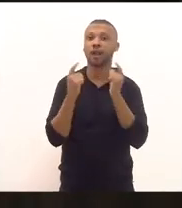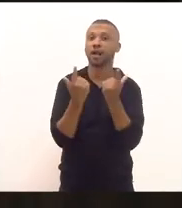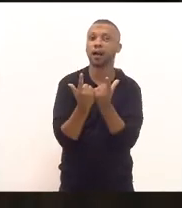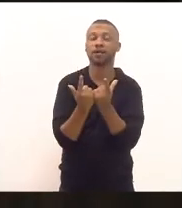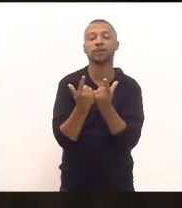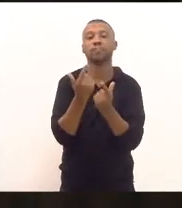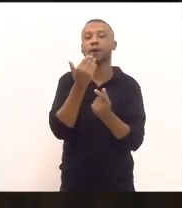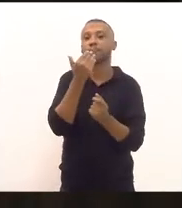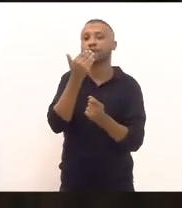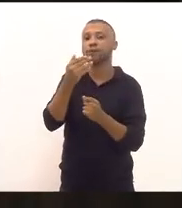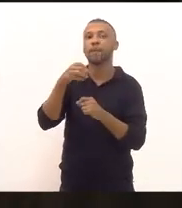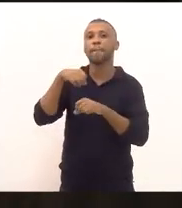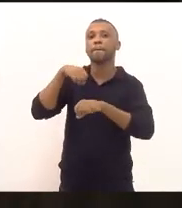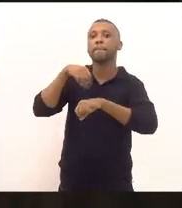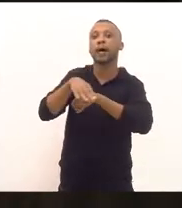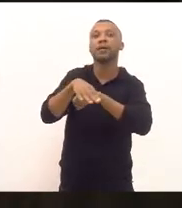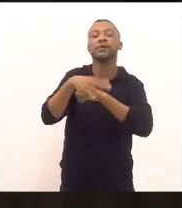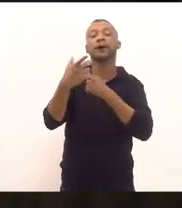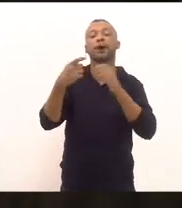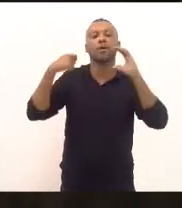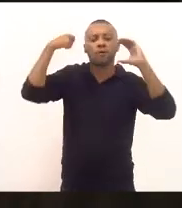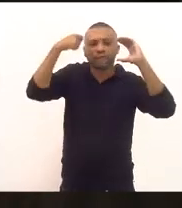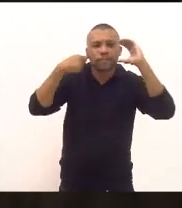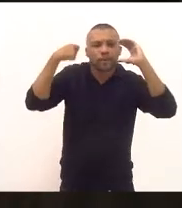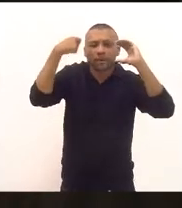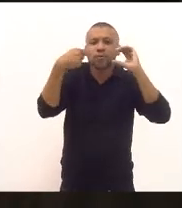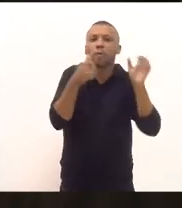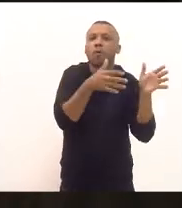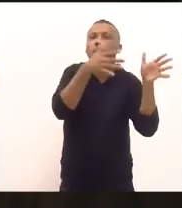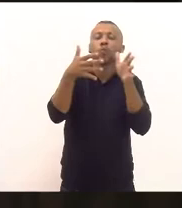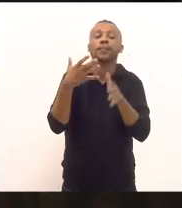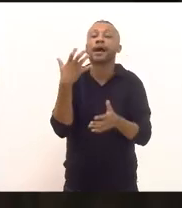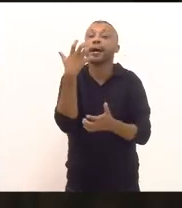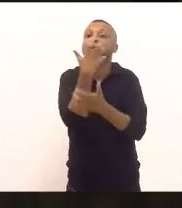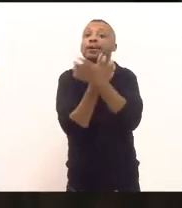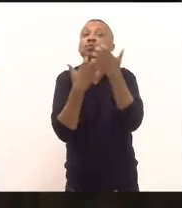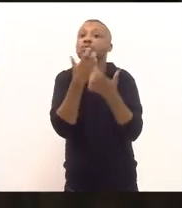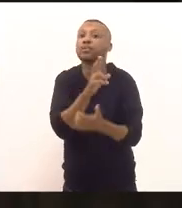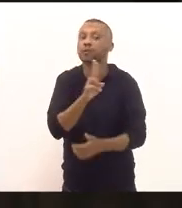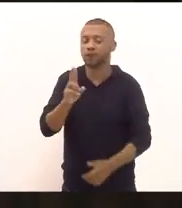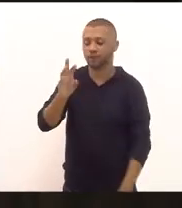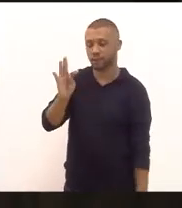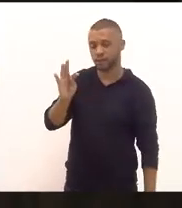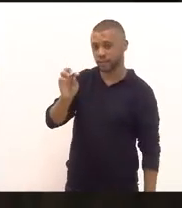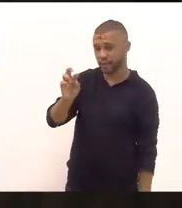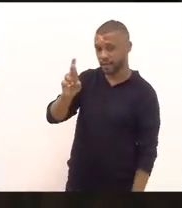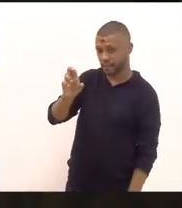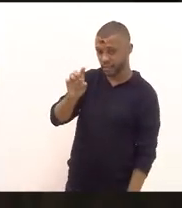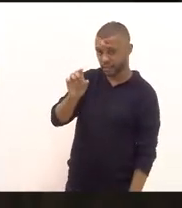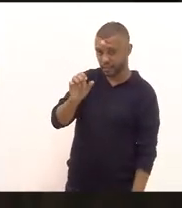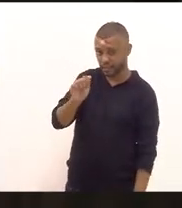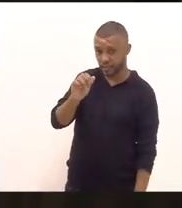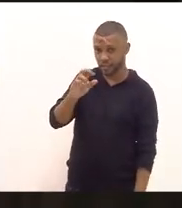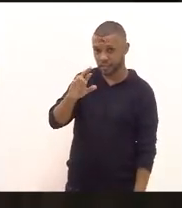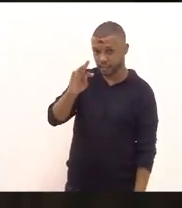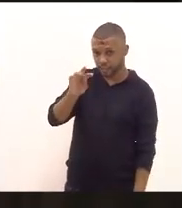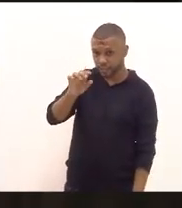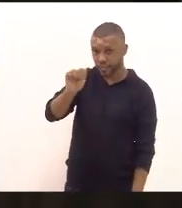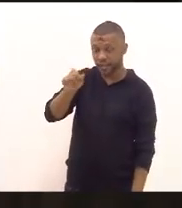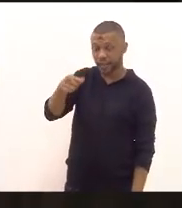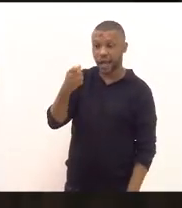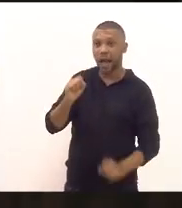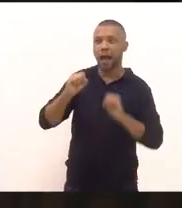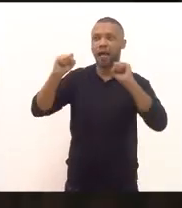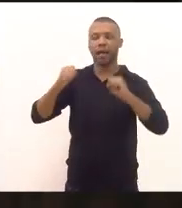para passar um a saudação em vídeo da cantora Teresa Cristina vascaína minha amiga